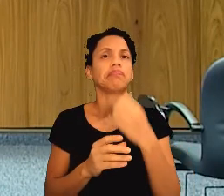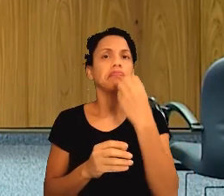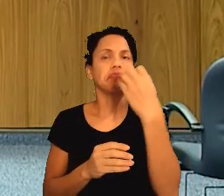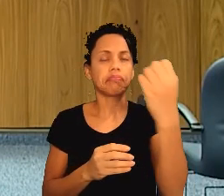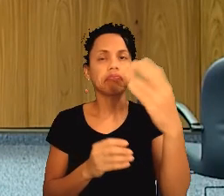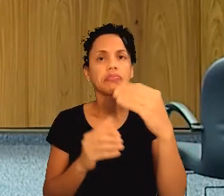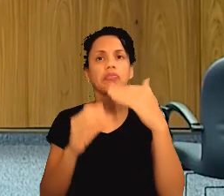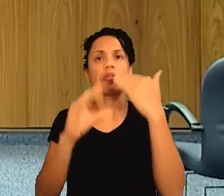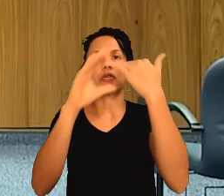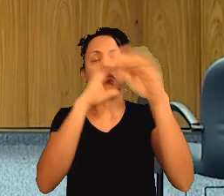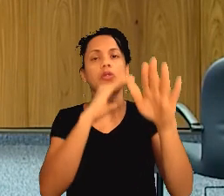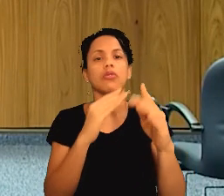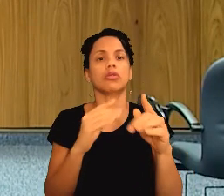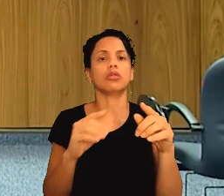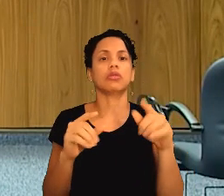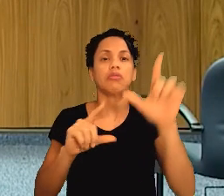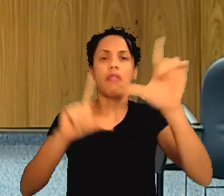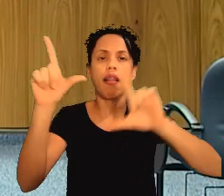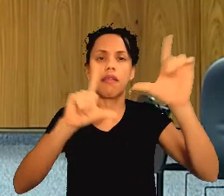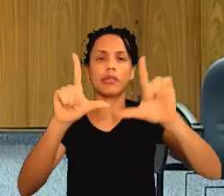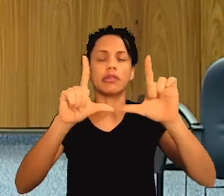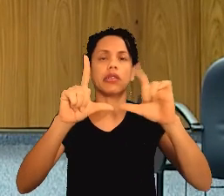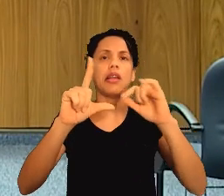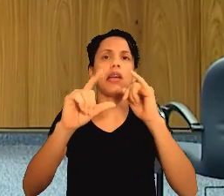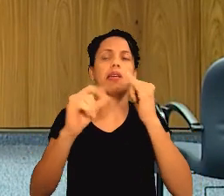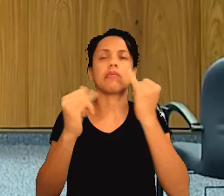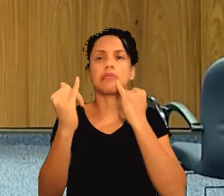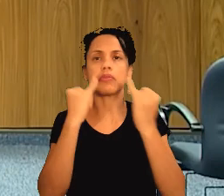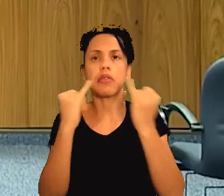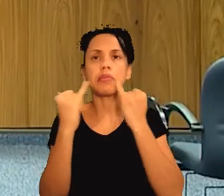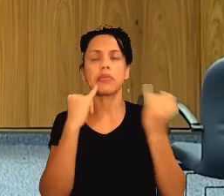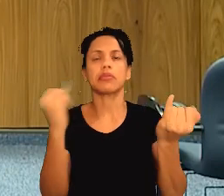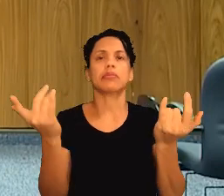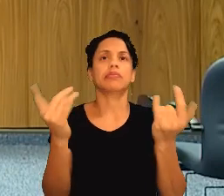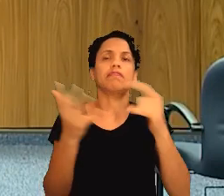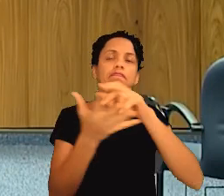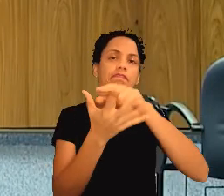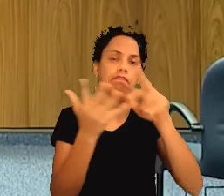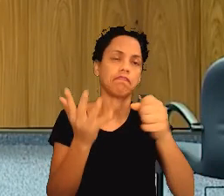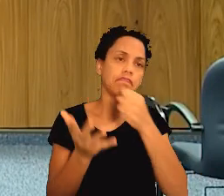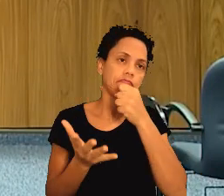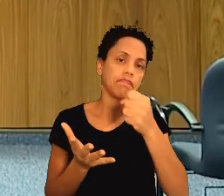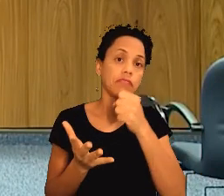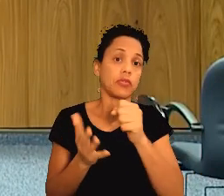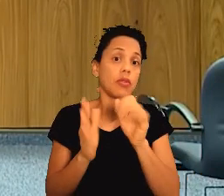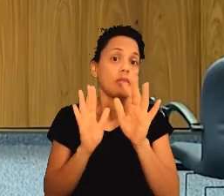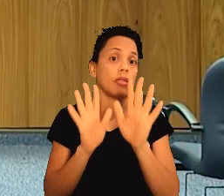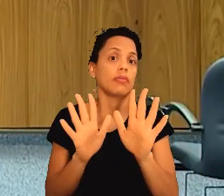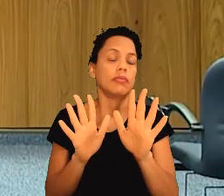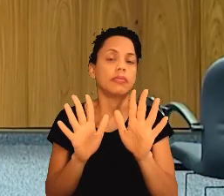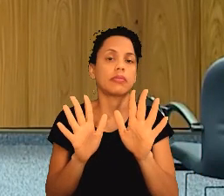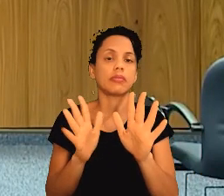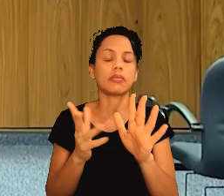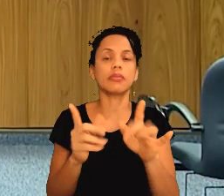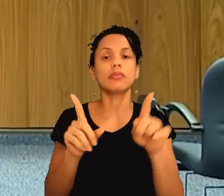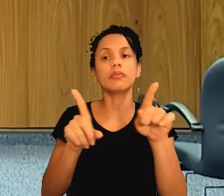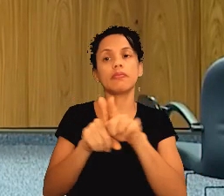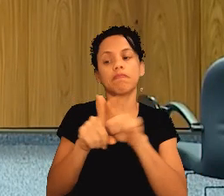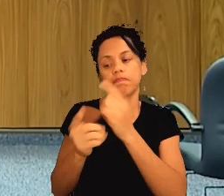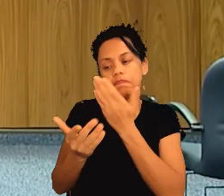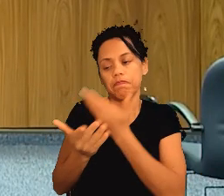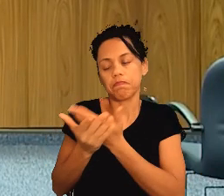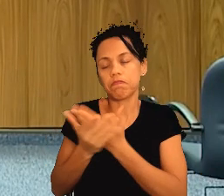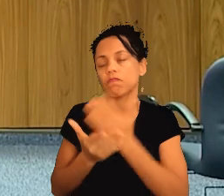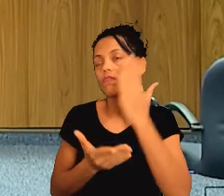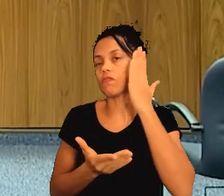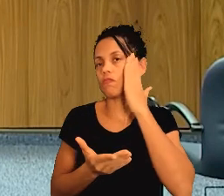viajou, né, caiu na imprensa, a imprensa achou que os Kaiowá vão se suicidar coletivamente, etc. Mas, na verdade, pelo